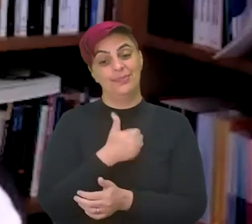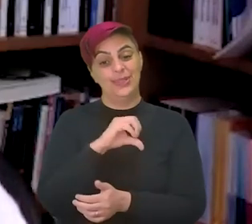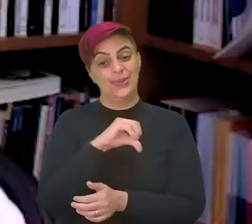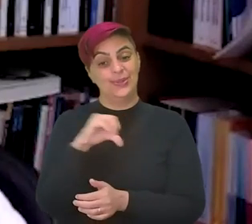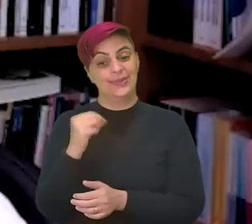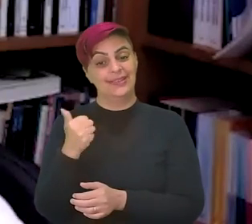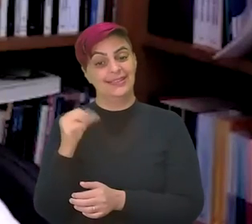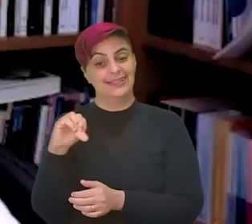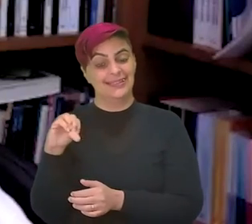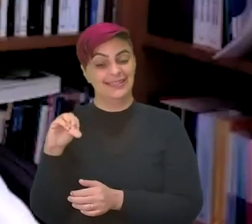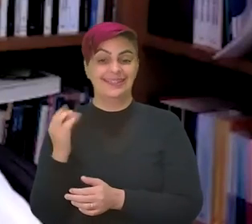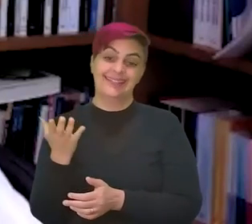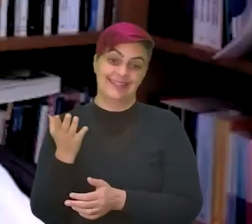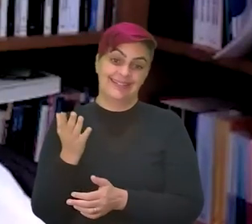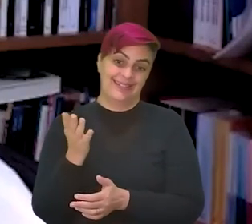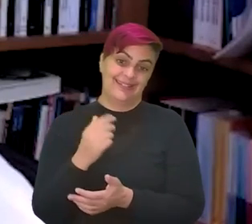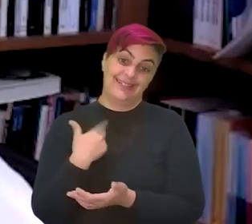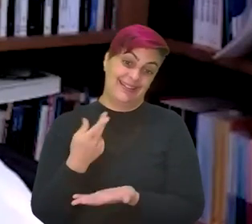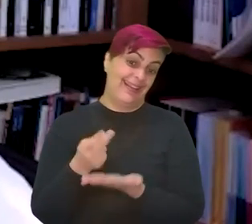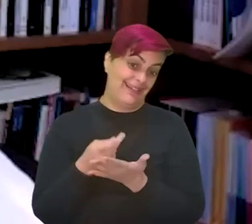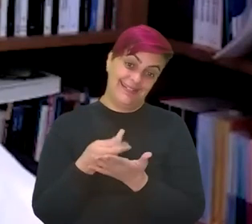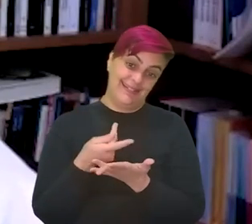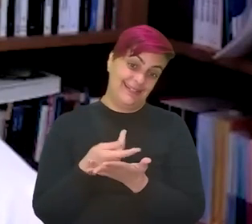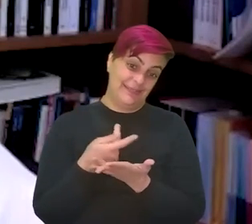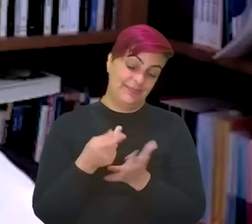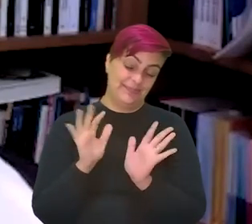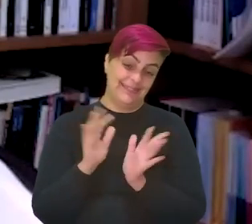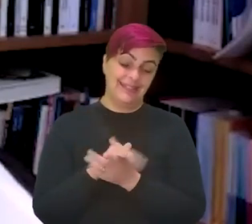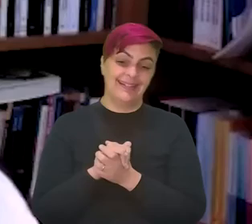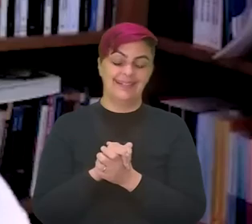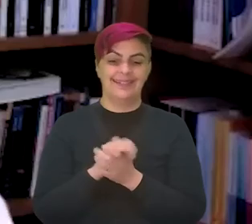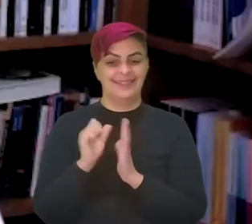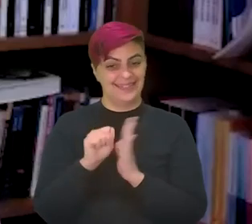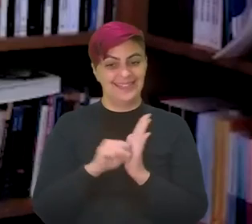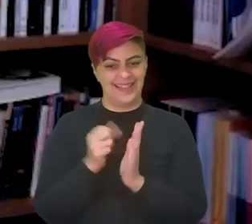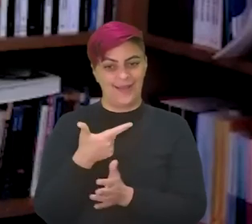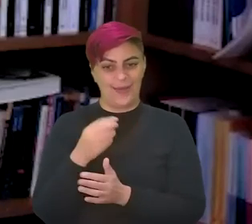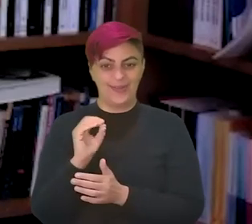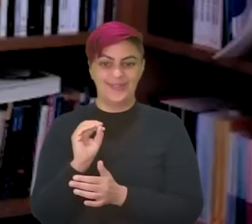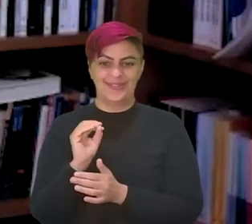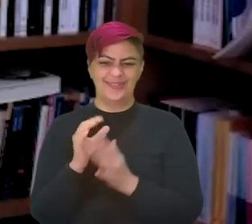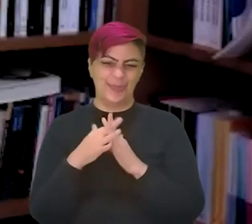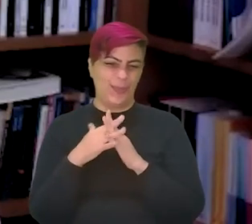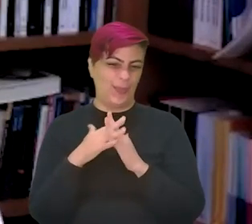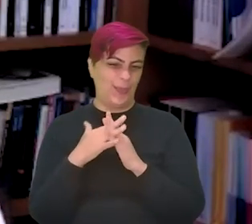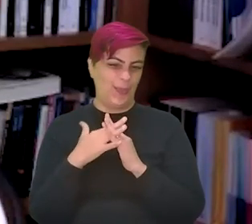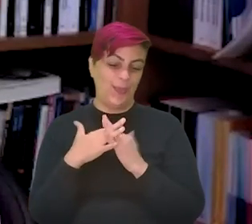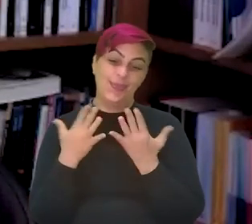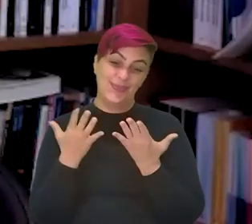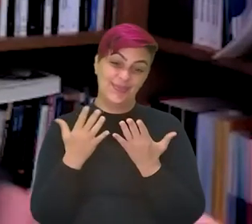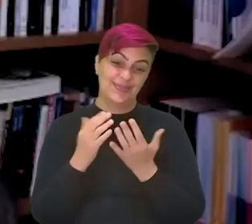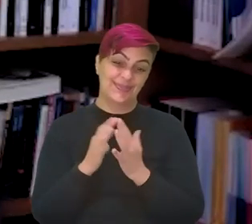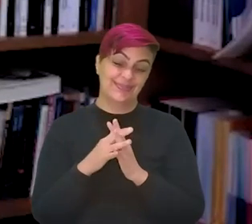Então, 1919, obviamente, quem vivia no século XX